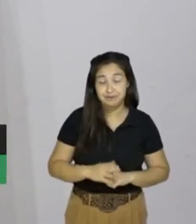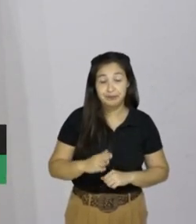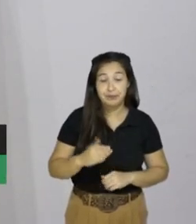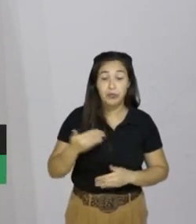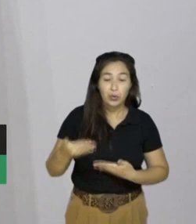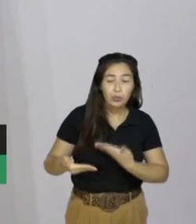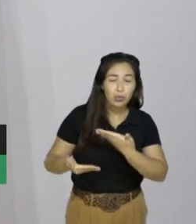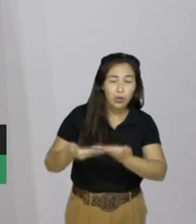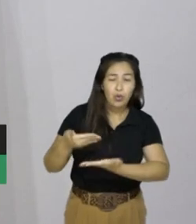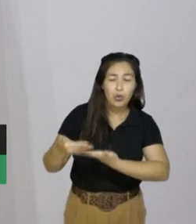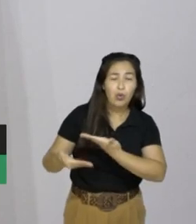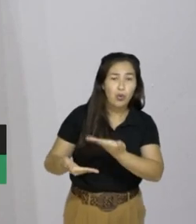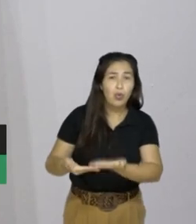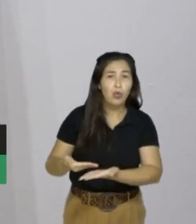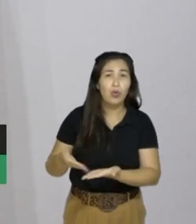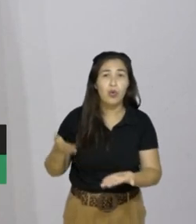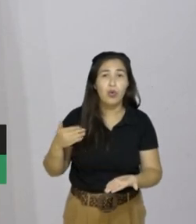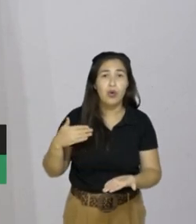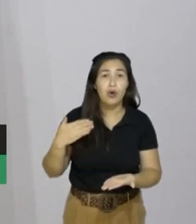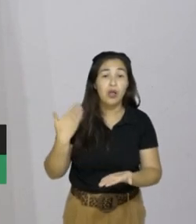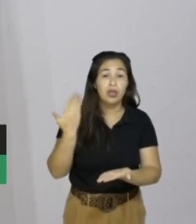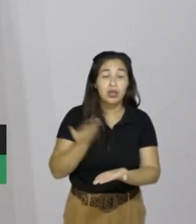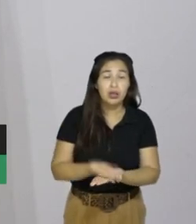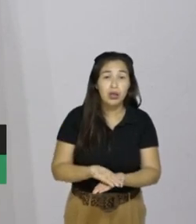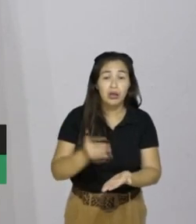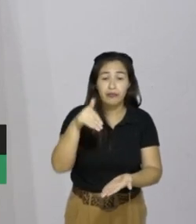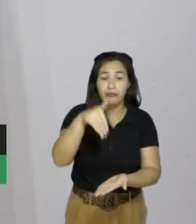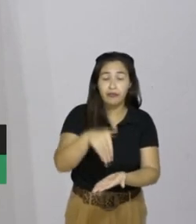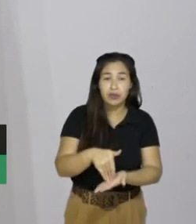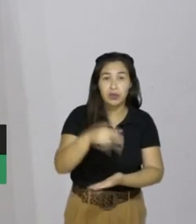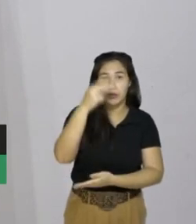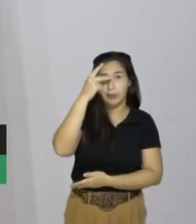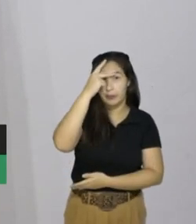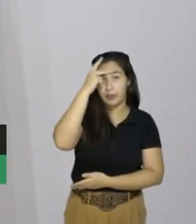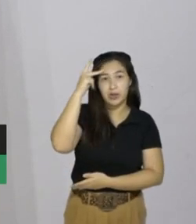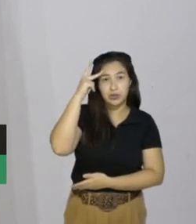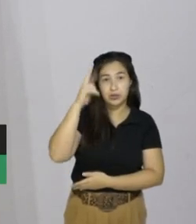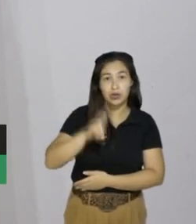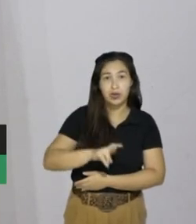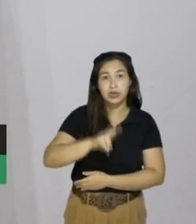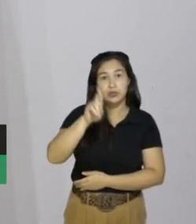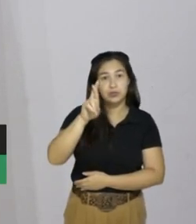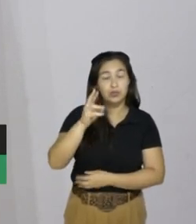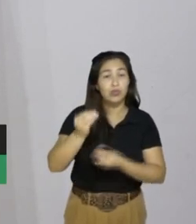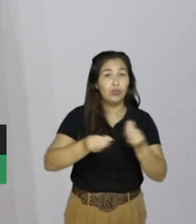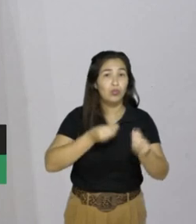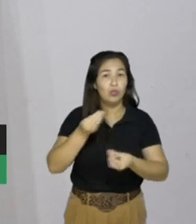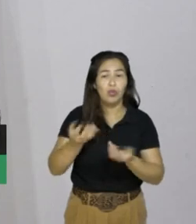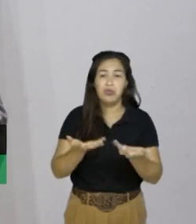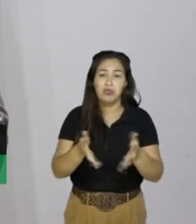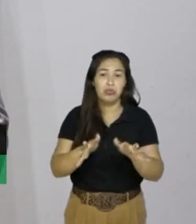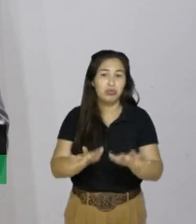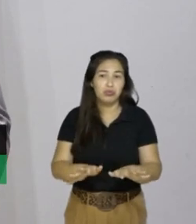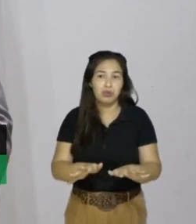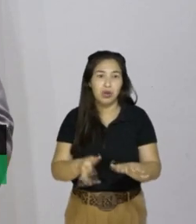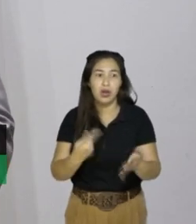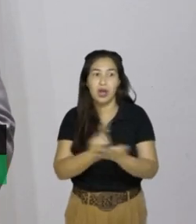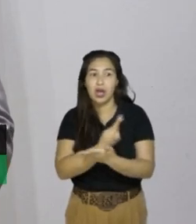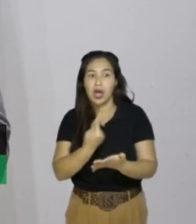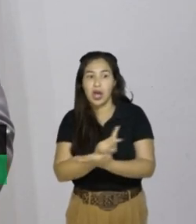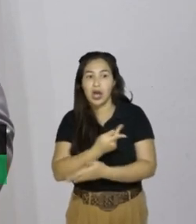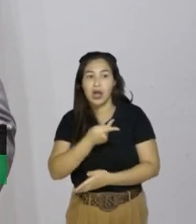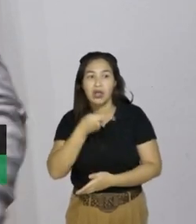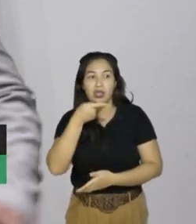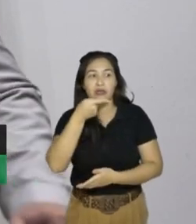todo é que uma pessoa responsável que foge da leviandade que não quer ser leviano e nem